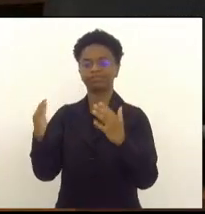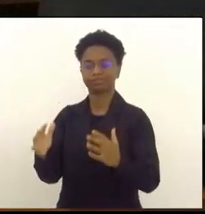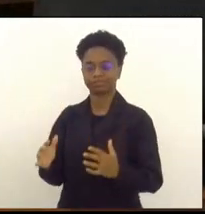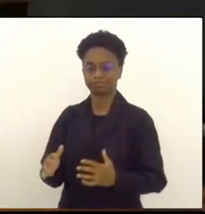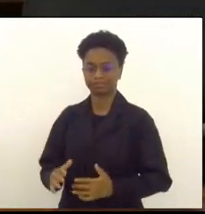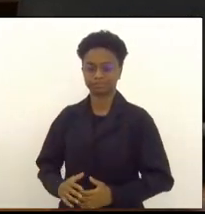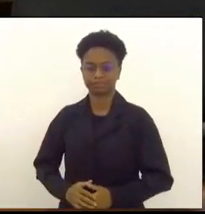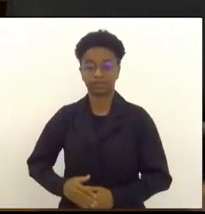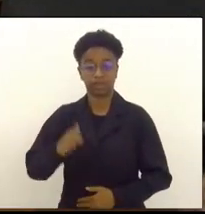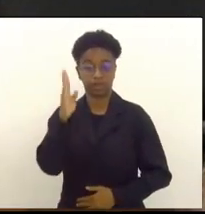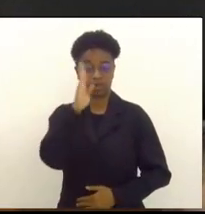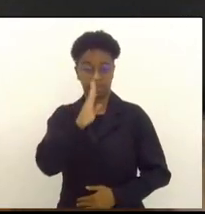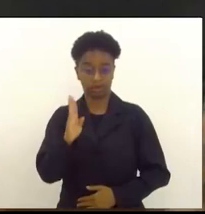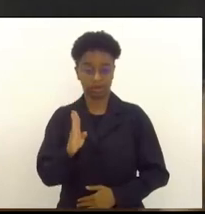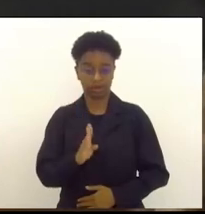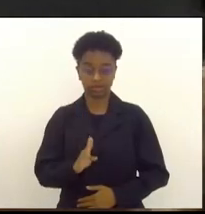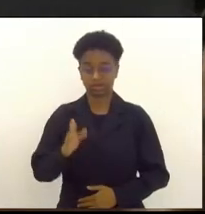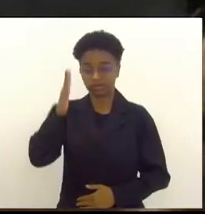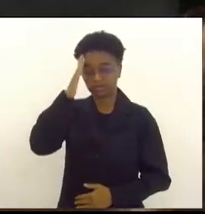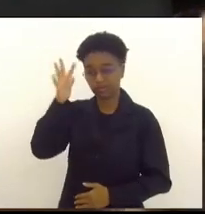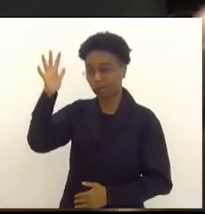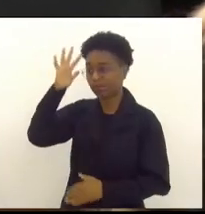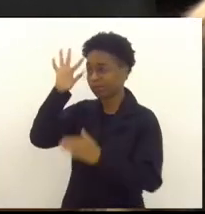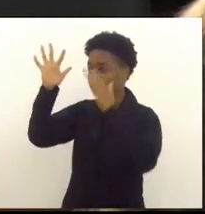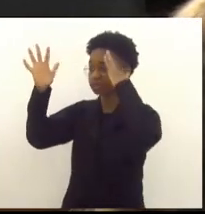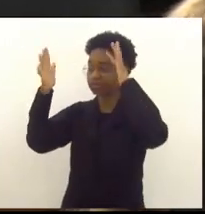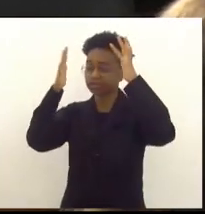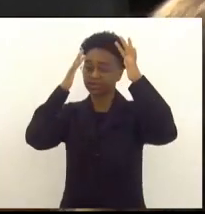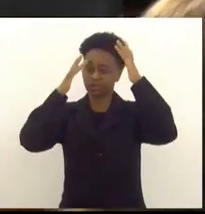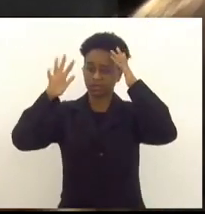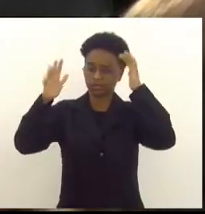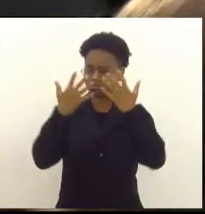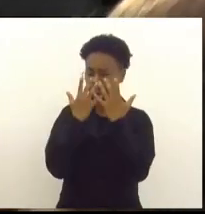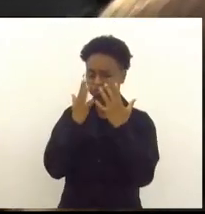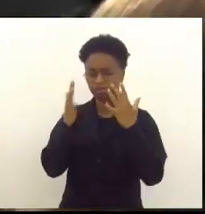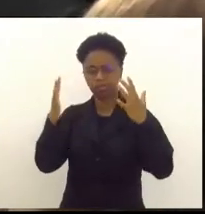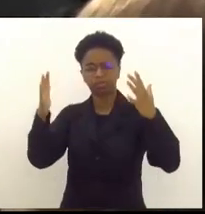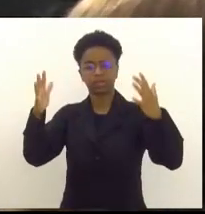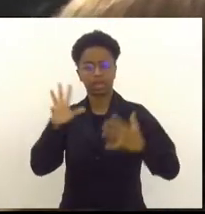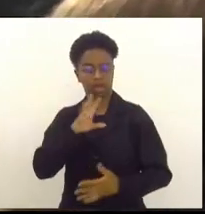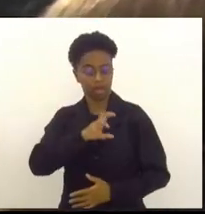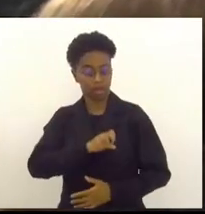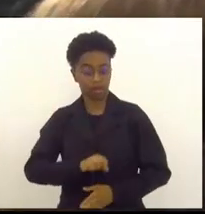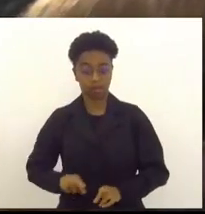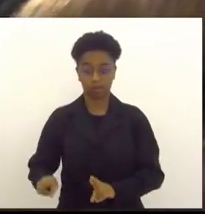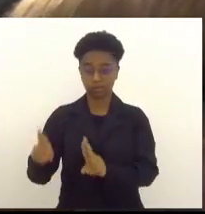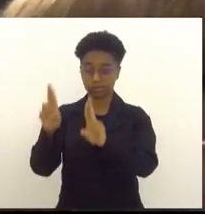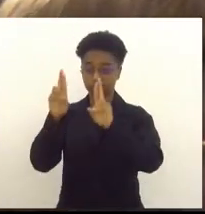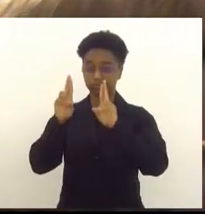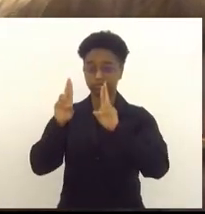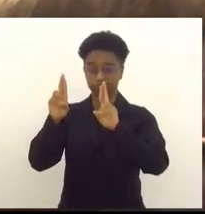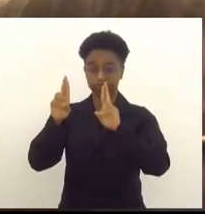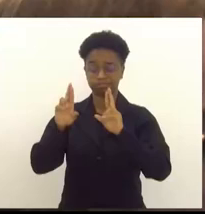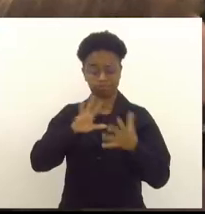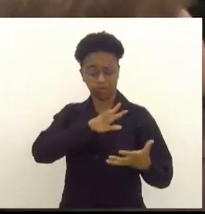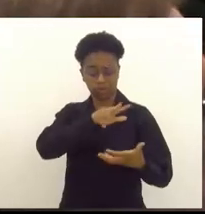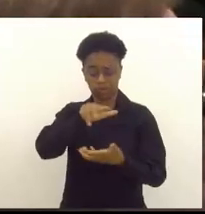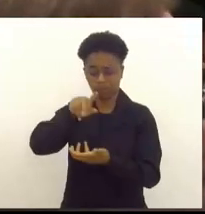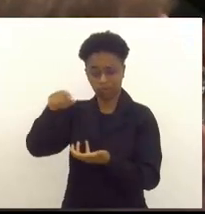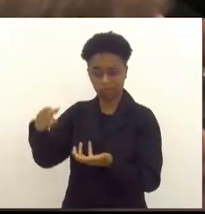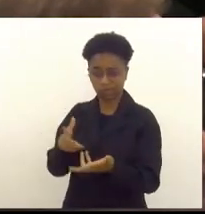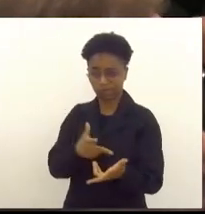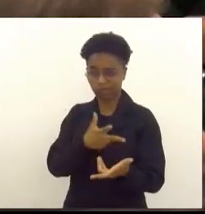salve o sol. Brasil, com sonho intenso, raio vívido, de amor e de esperança,